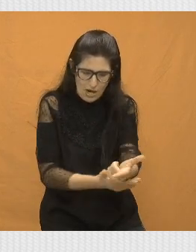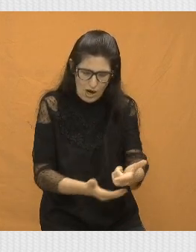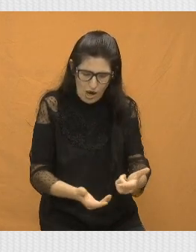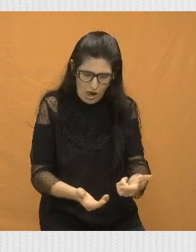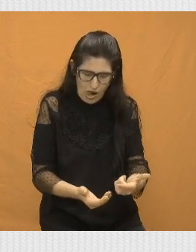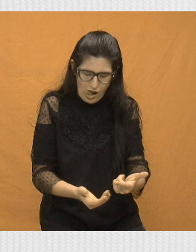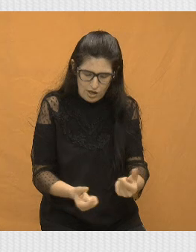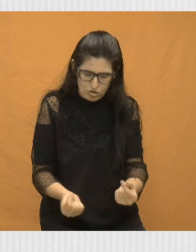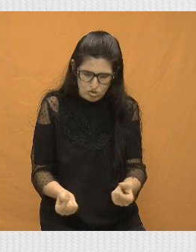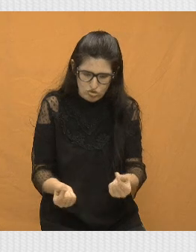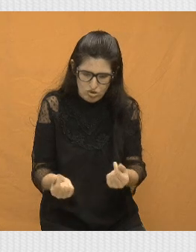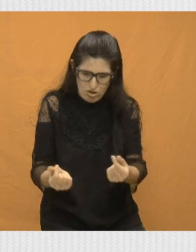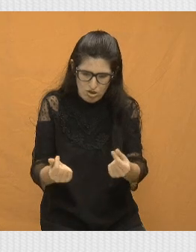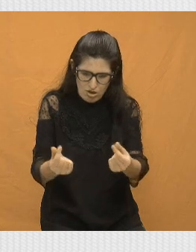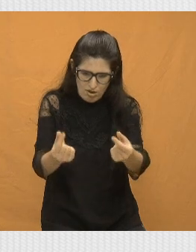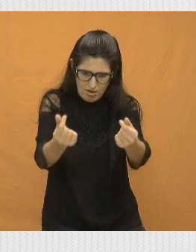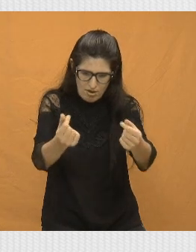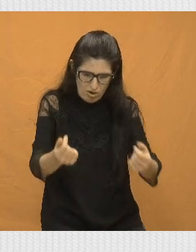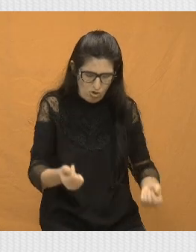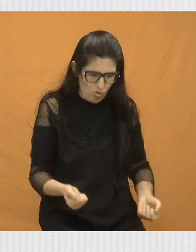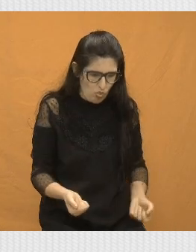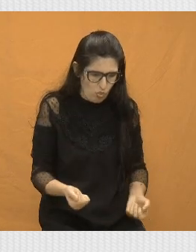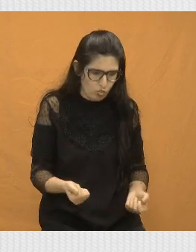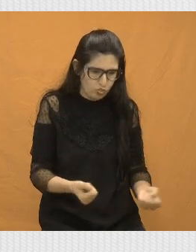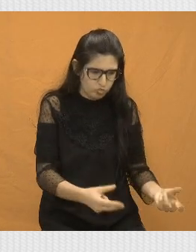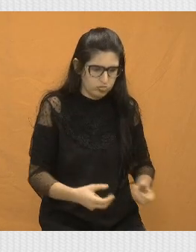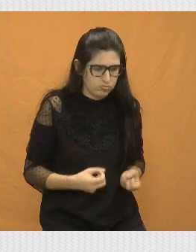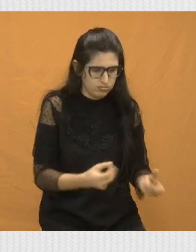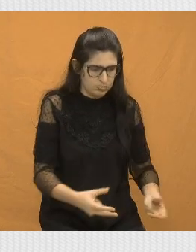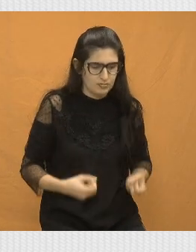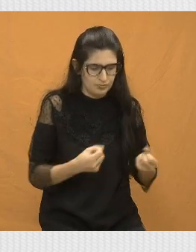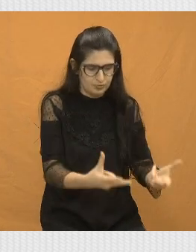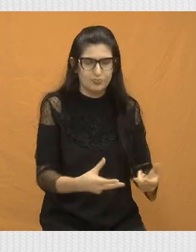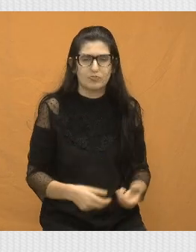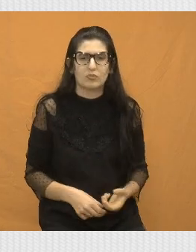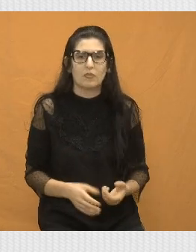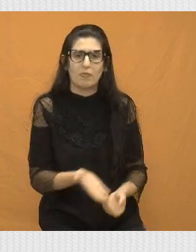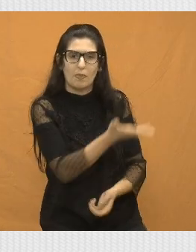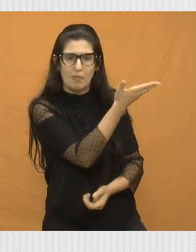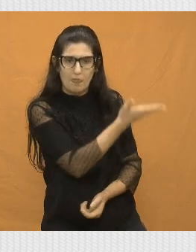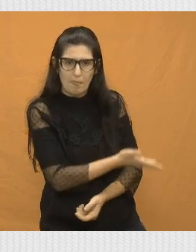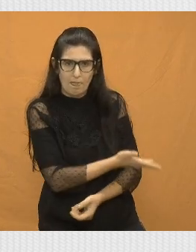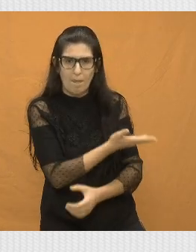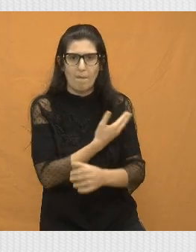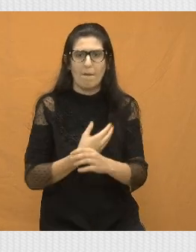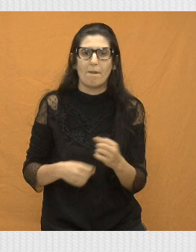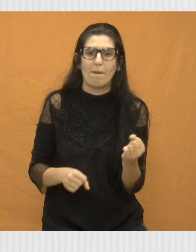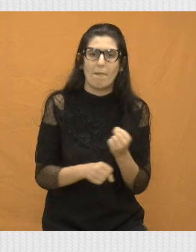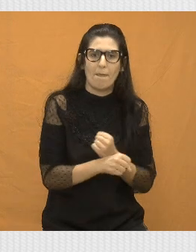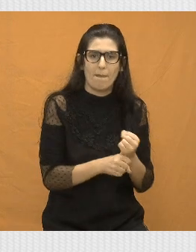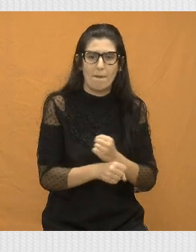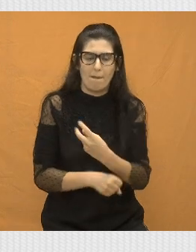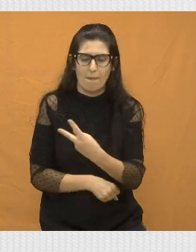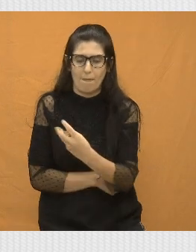Por categoria econômica. Corrente, meta anual orçamentária para